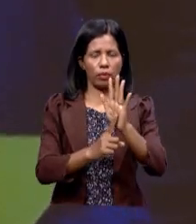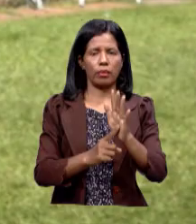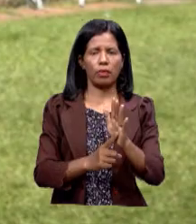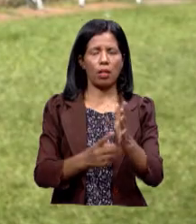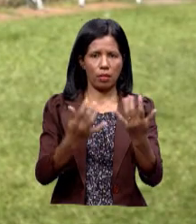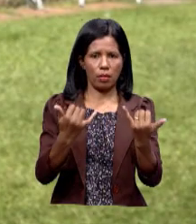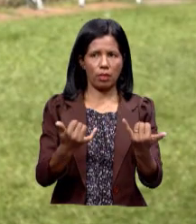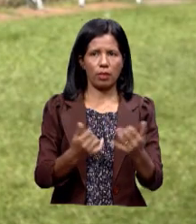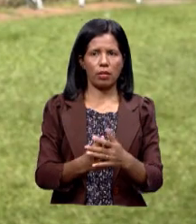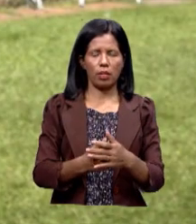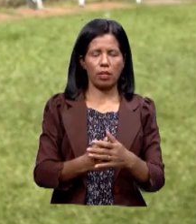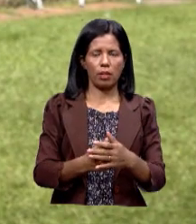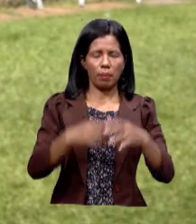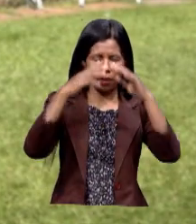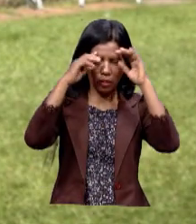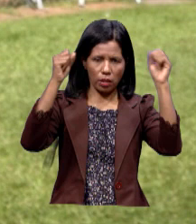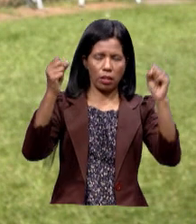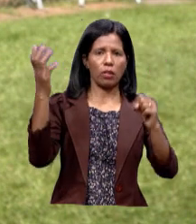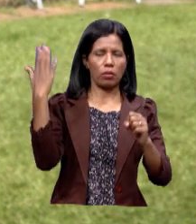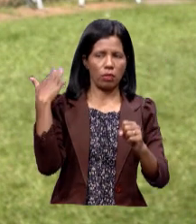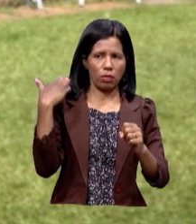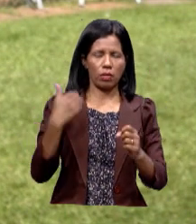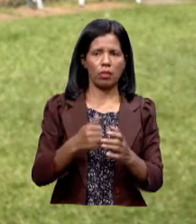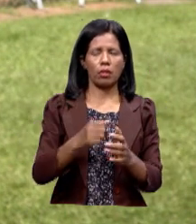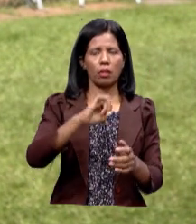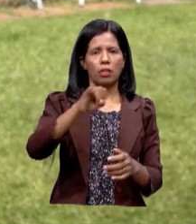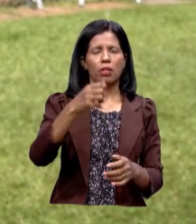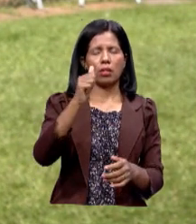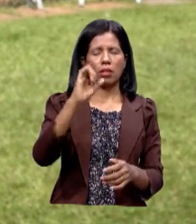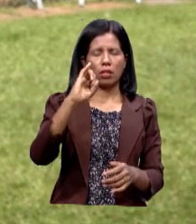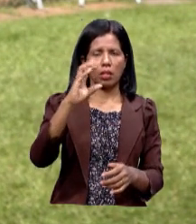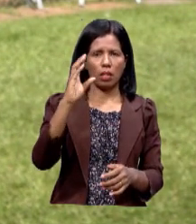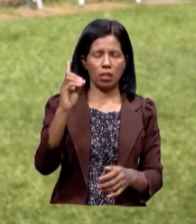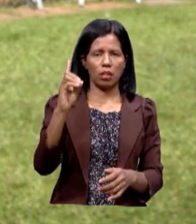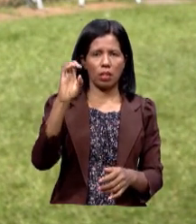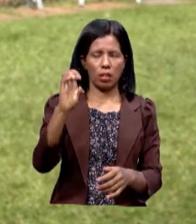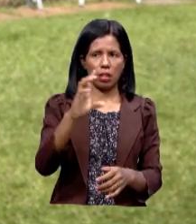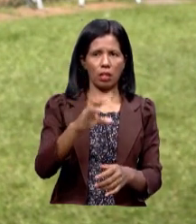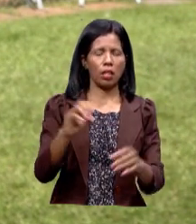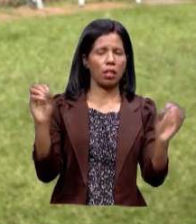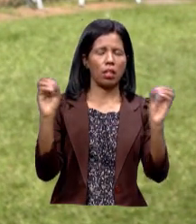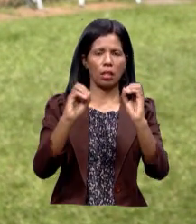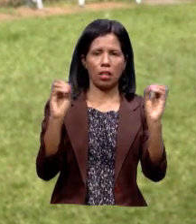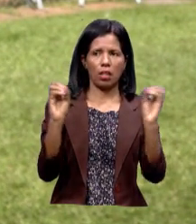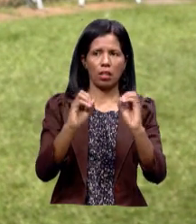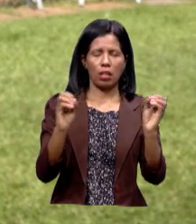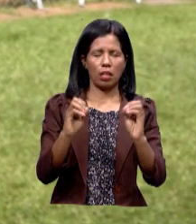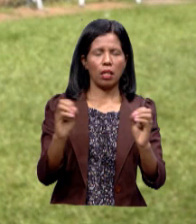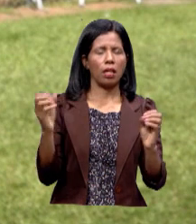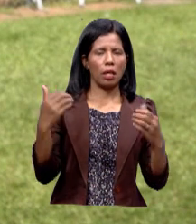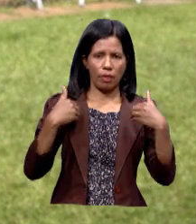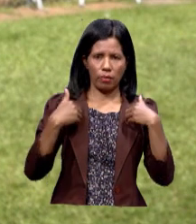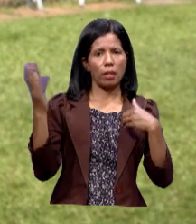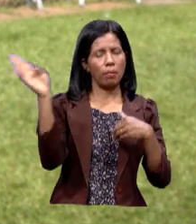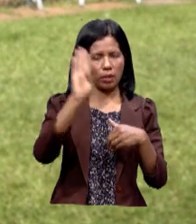orsendadão ex-presidente que é presidente cessante Jair Bolsonaro laiha Brasil